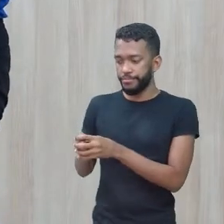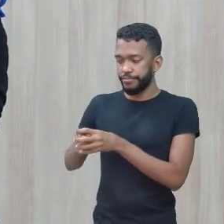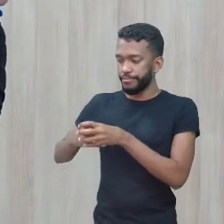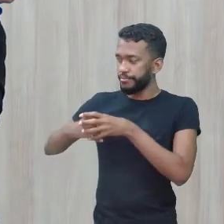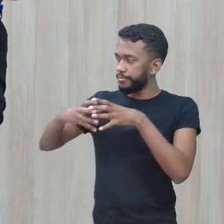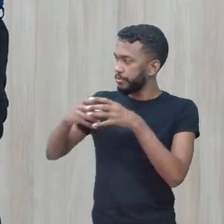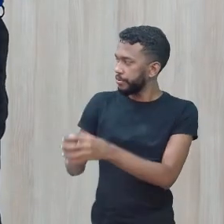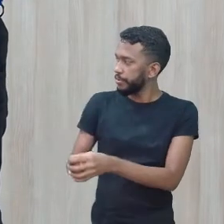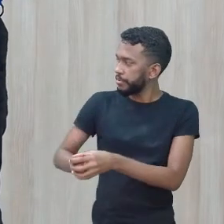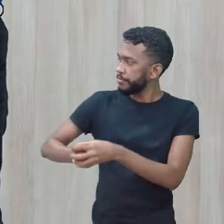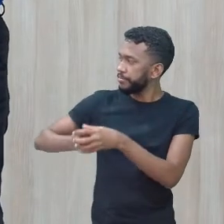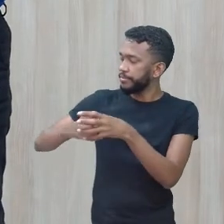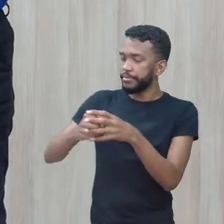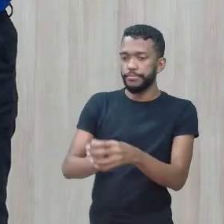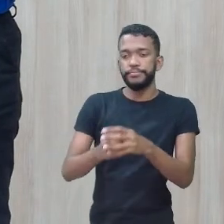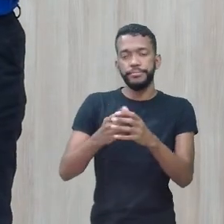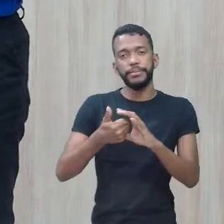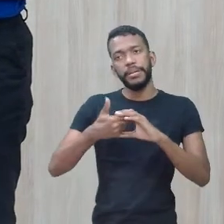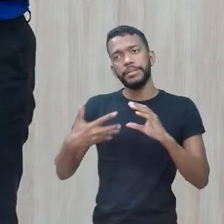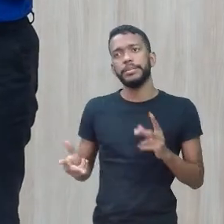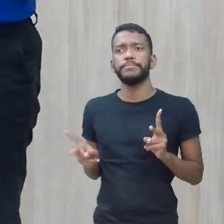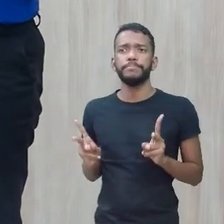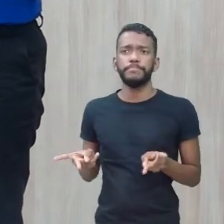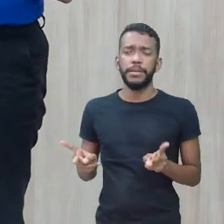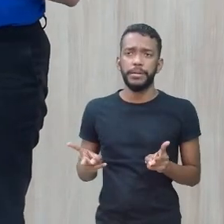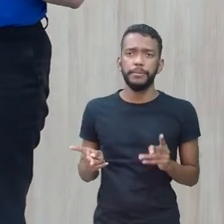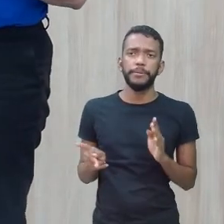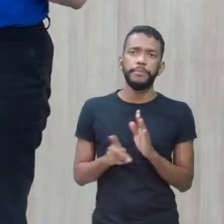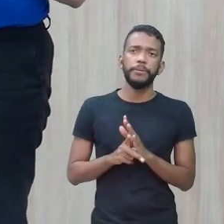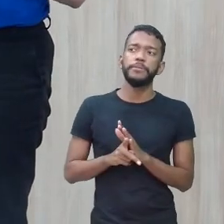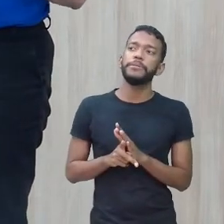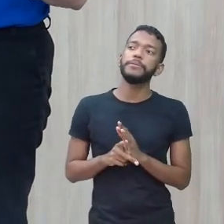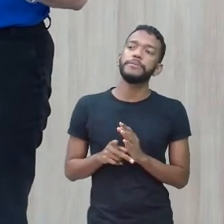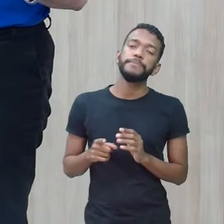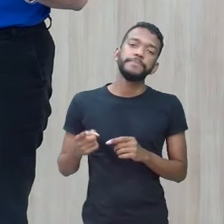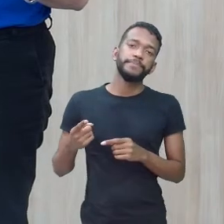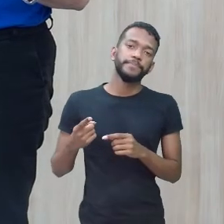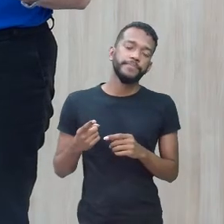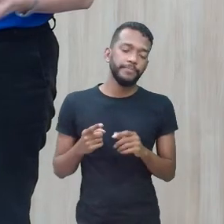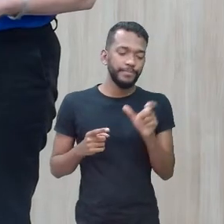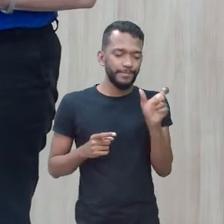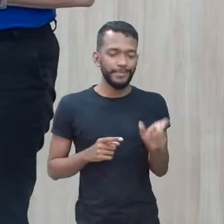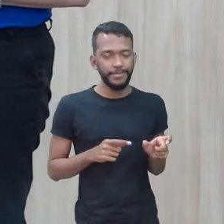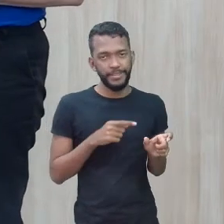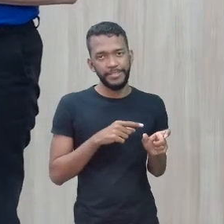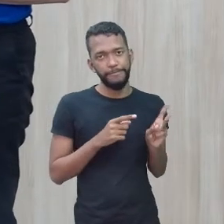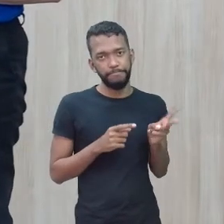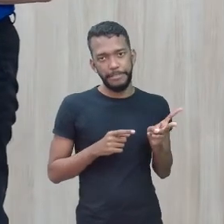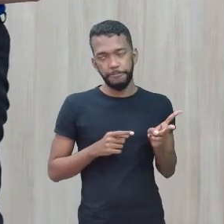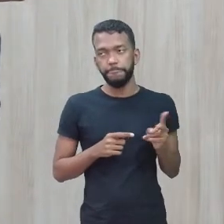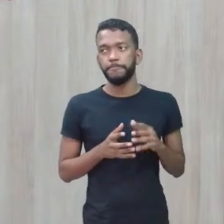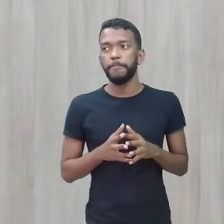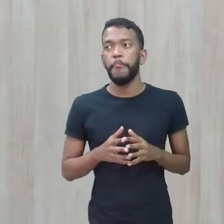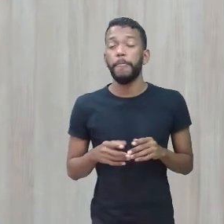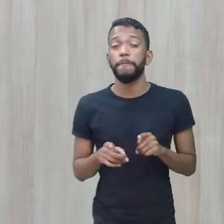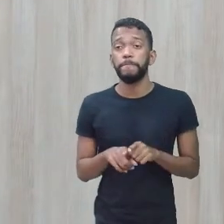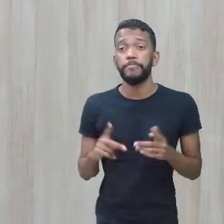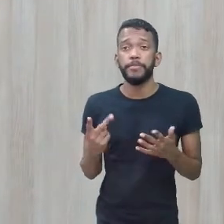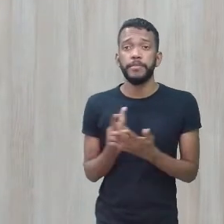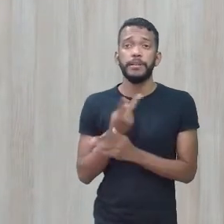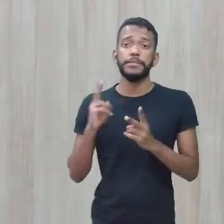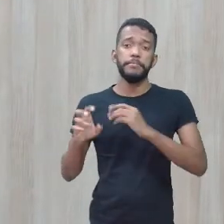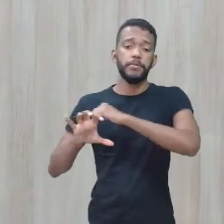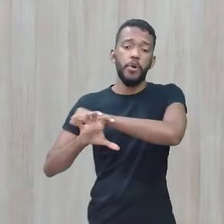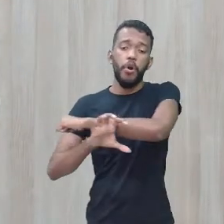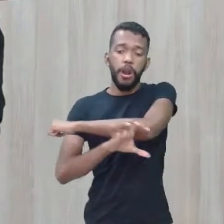ser com as mesmas características daquele indivíduo. e acontece sempre em